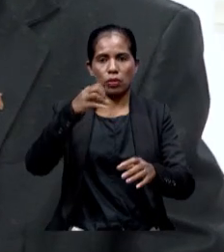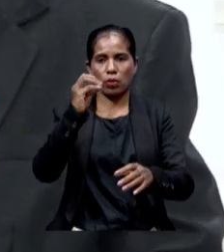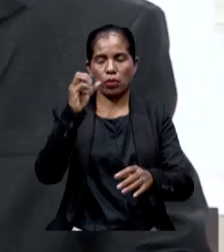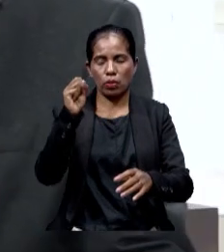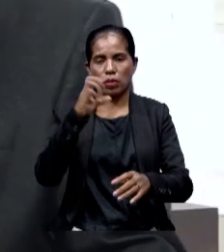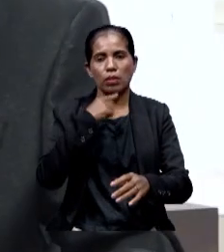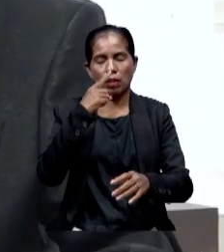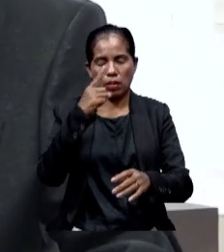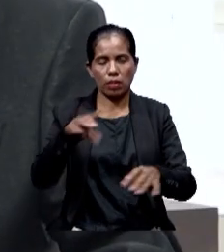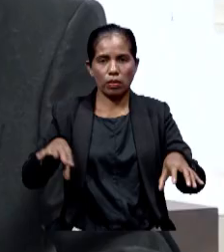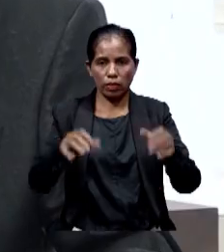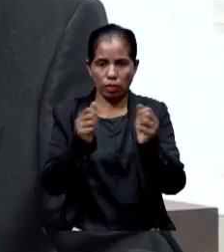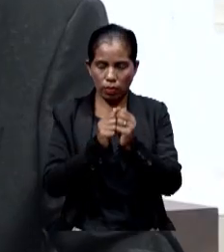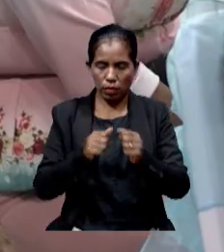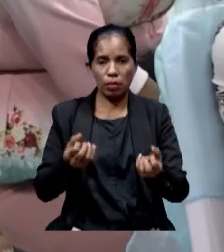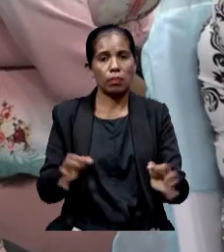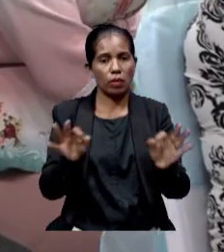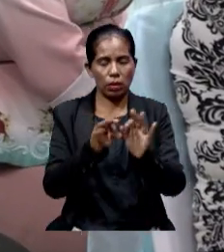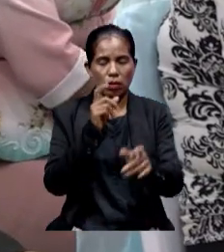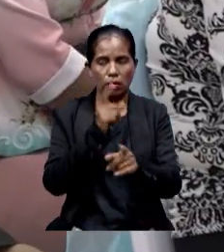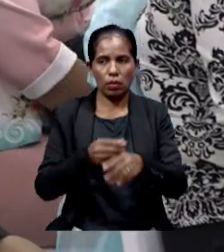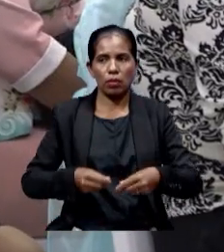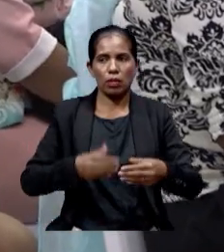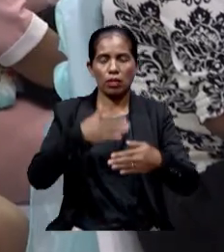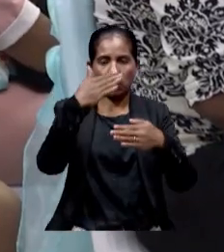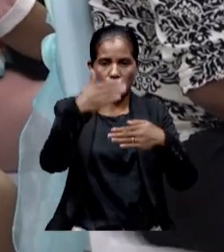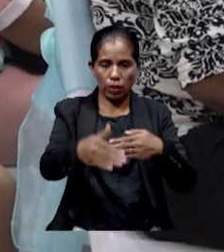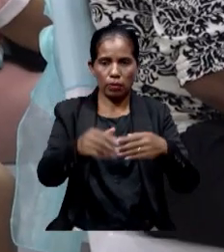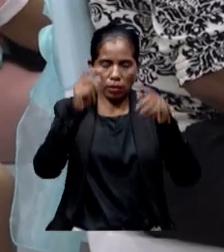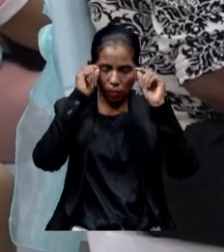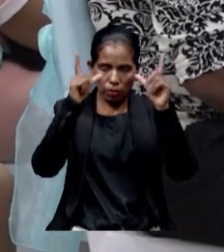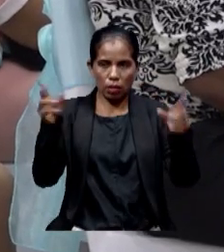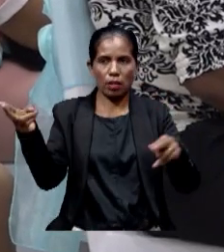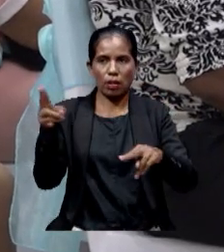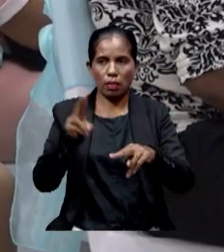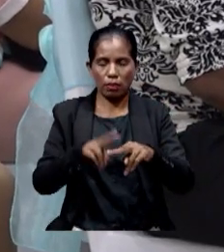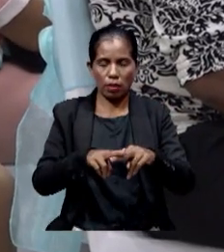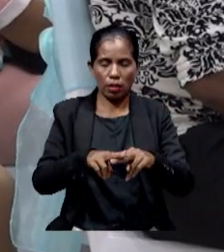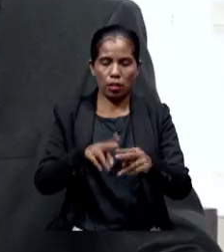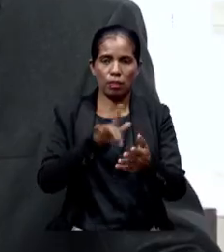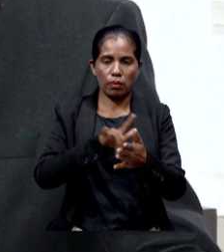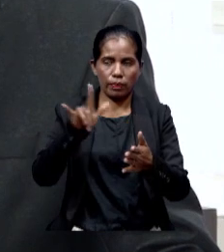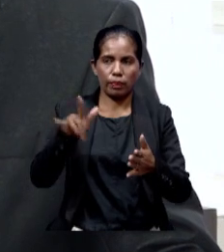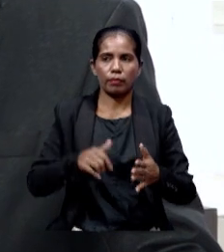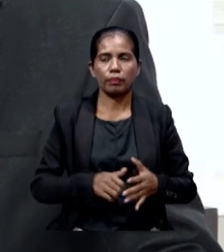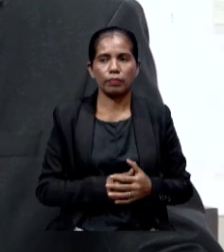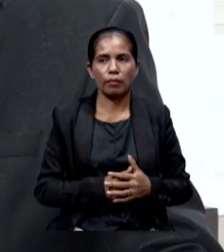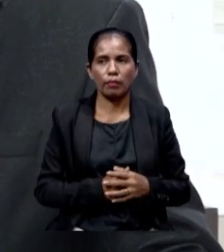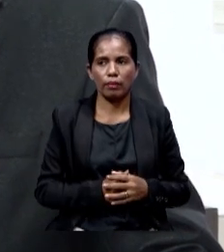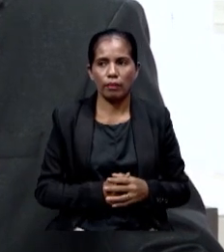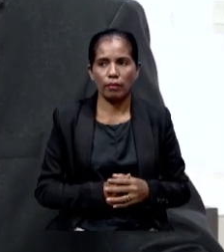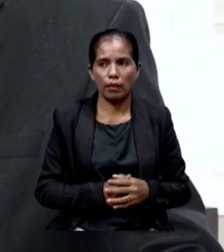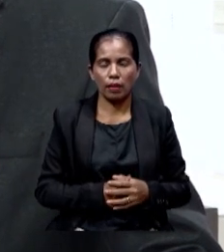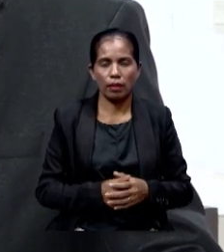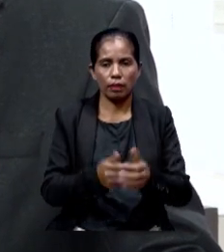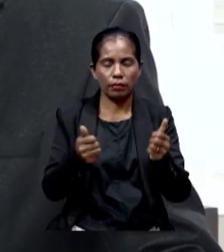a coordenagem importante teve também foi espaço para o Timor-Leste onde aumenta a conectividade aérea. Aero faz a